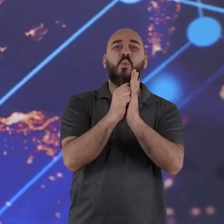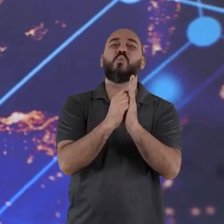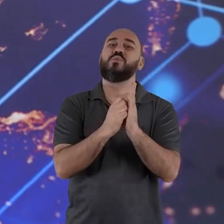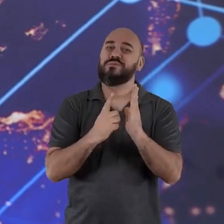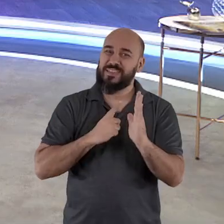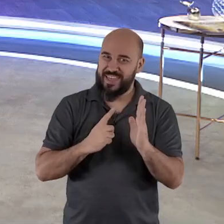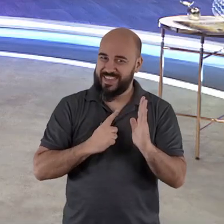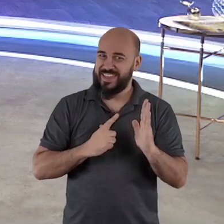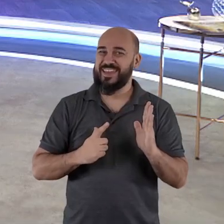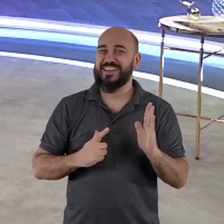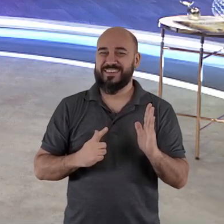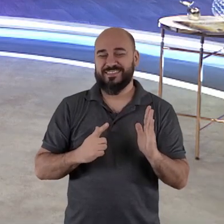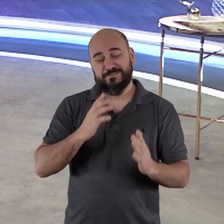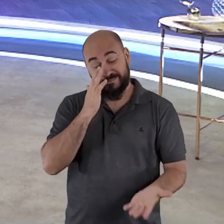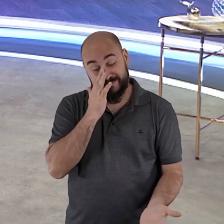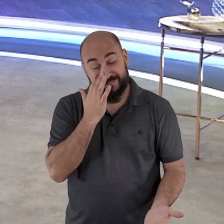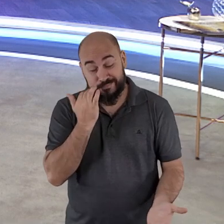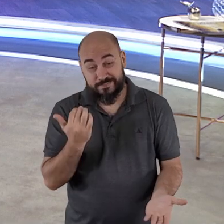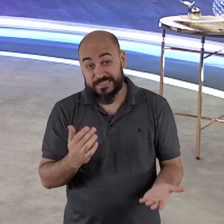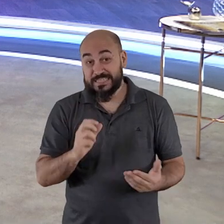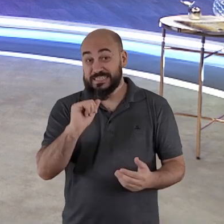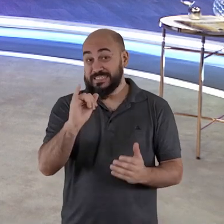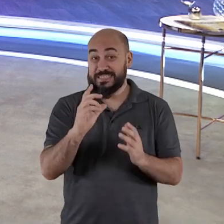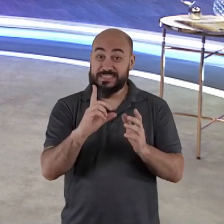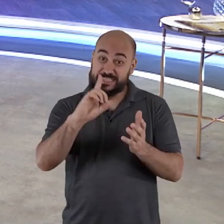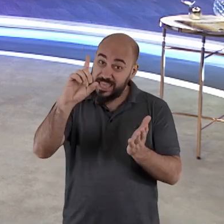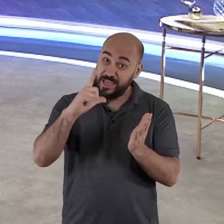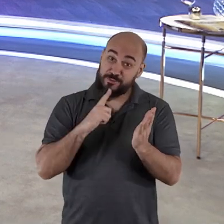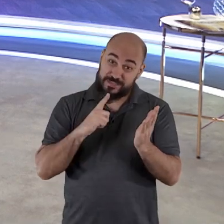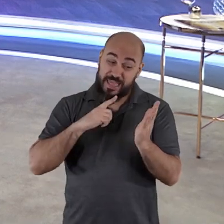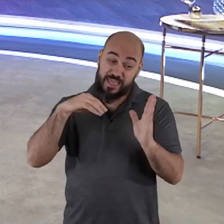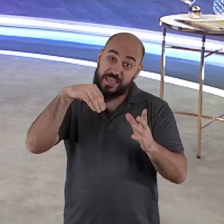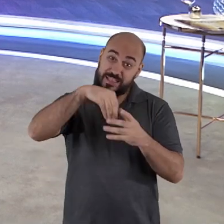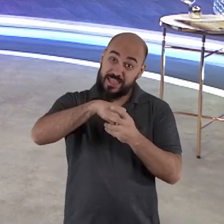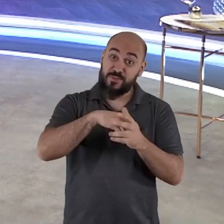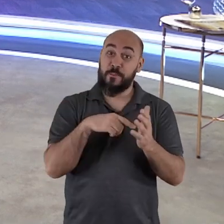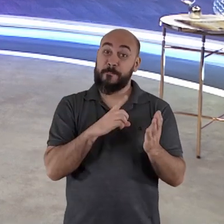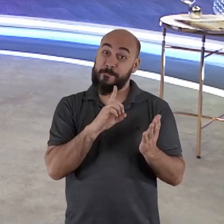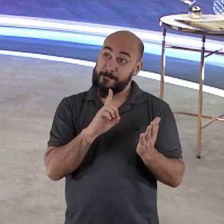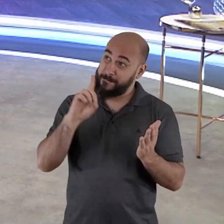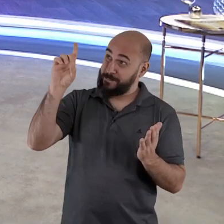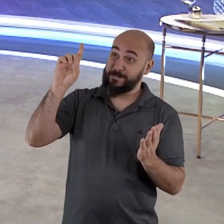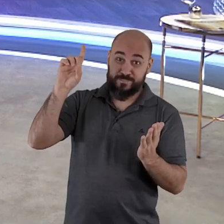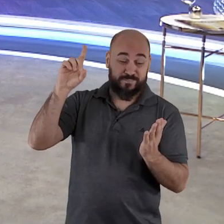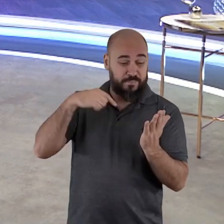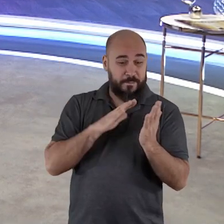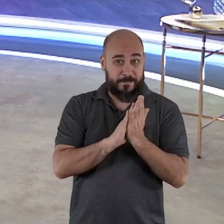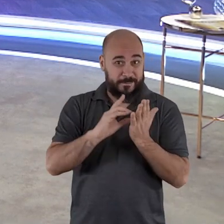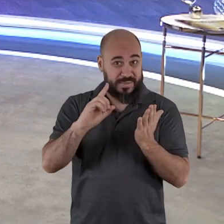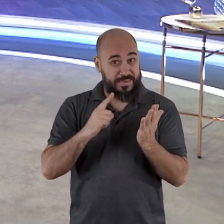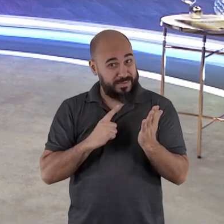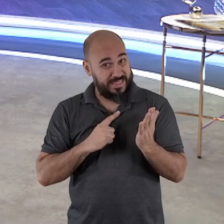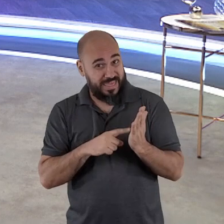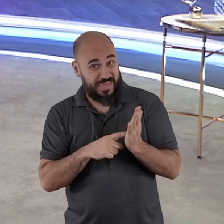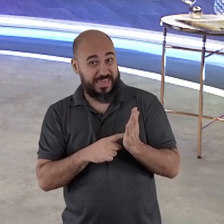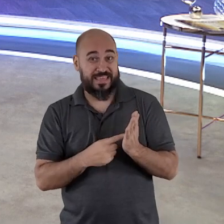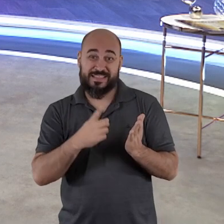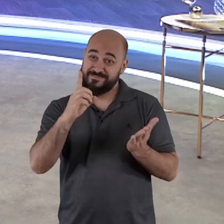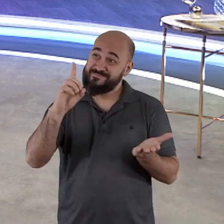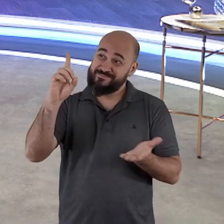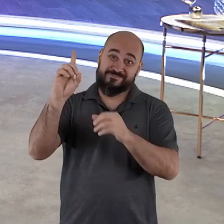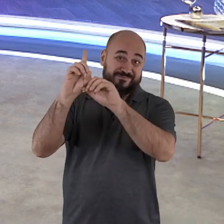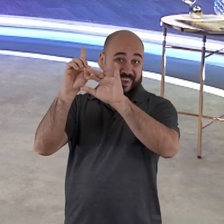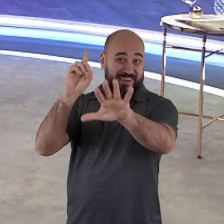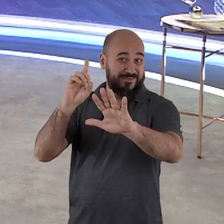vida. Se Deus está por trás da Bíblia, você pode confiar, você pode ter certeza que Ele não vai te abandonar. O nome